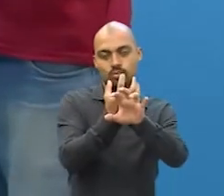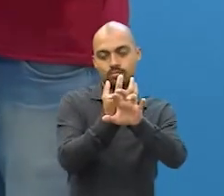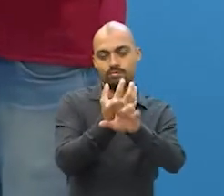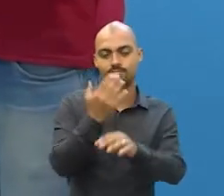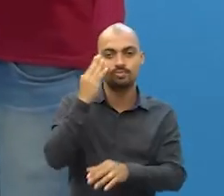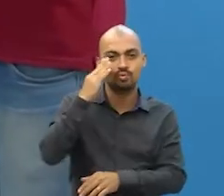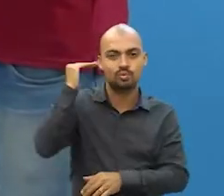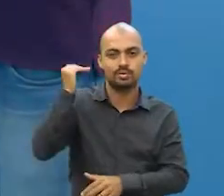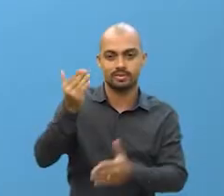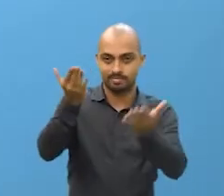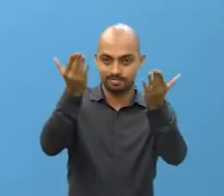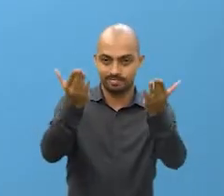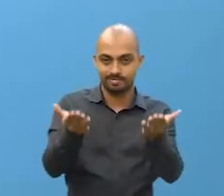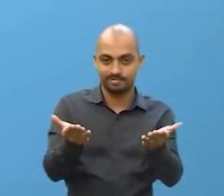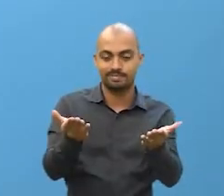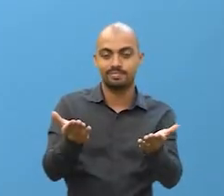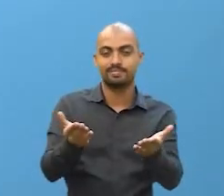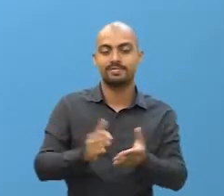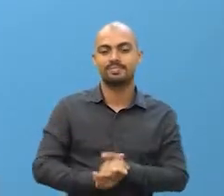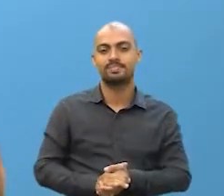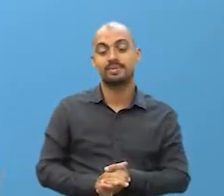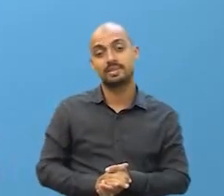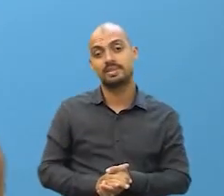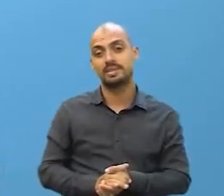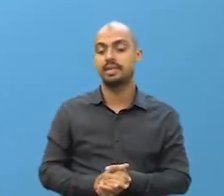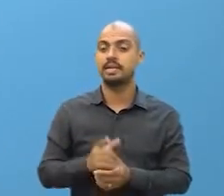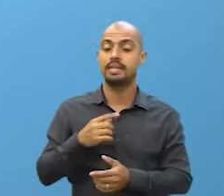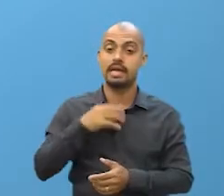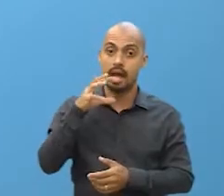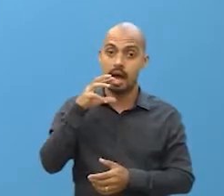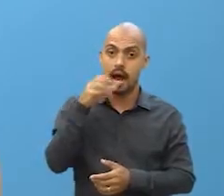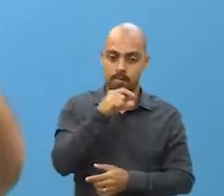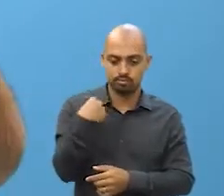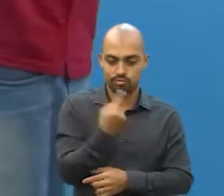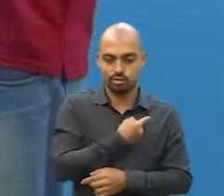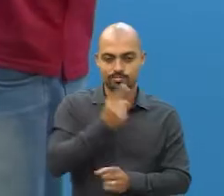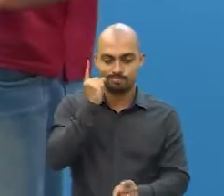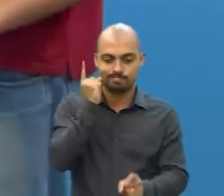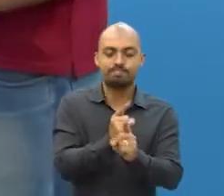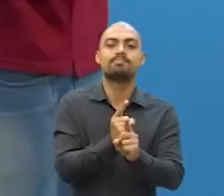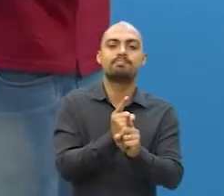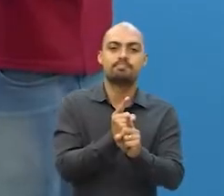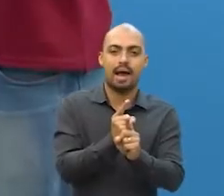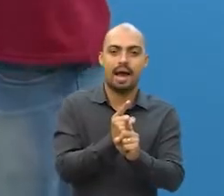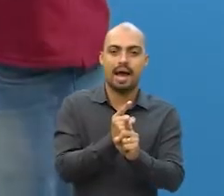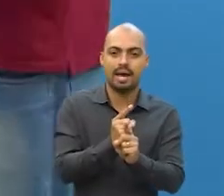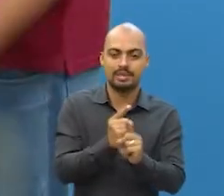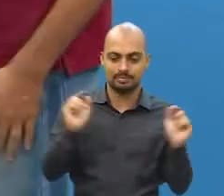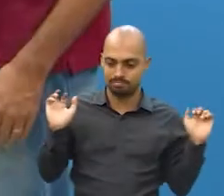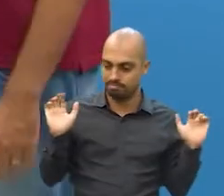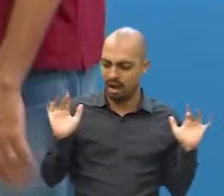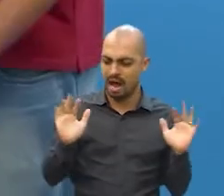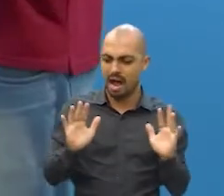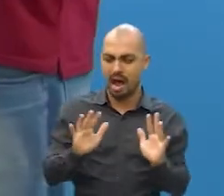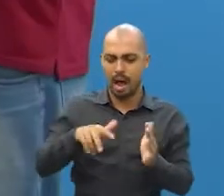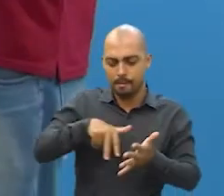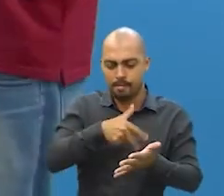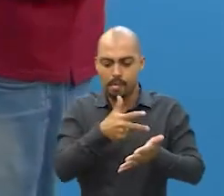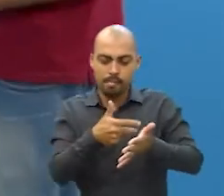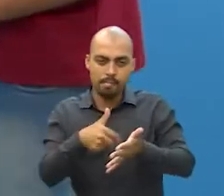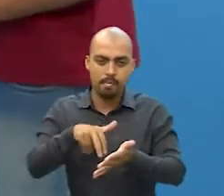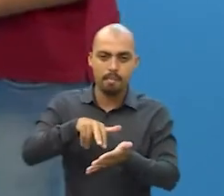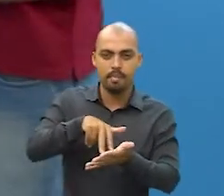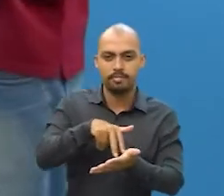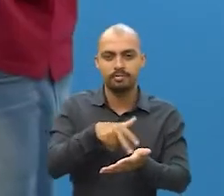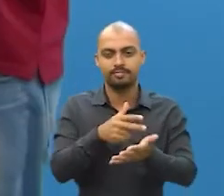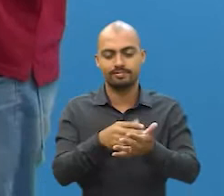desejar sucesso para você e que logo a gente possa se encontrar de novo nas pistas e nos camarotes